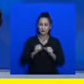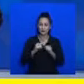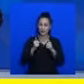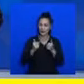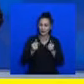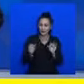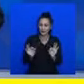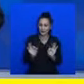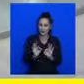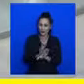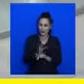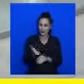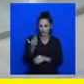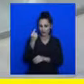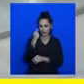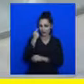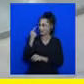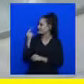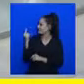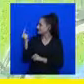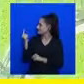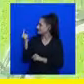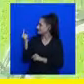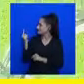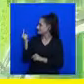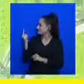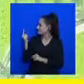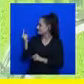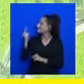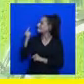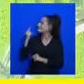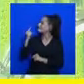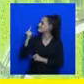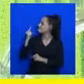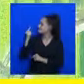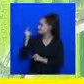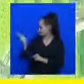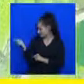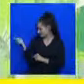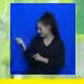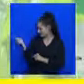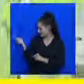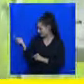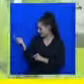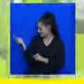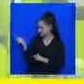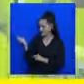Muito bem, tudo preparado, bolas posicionadas, valendo!